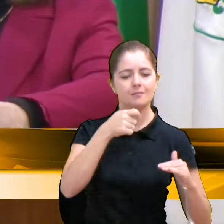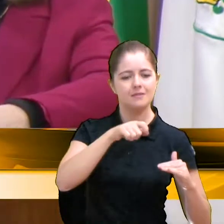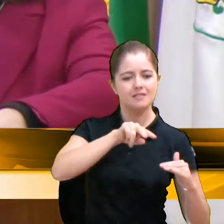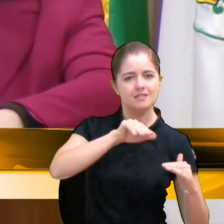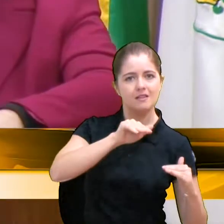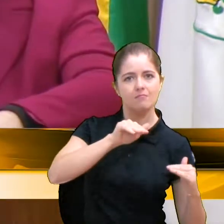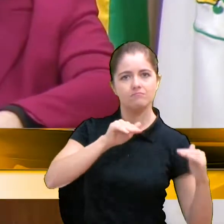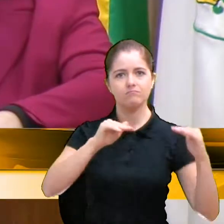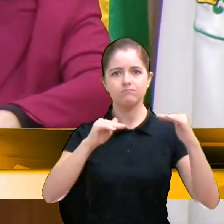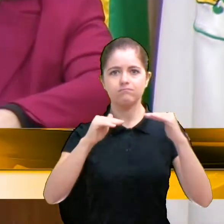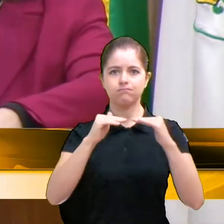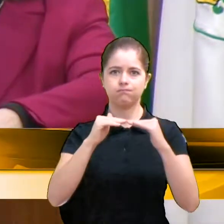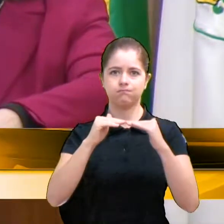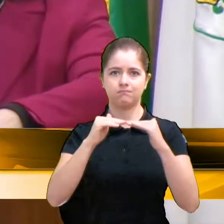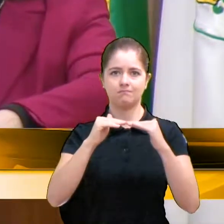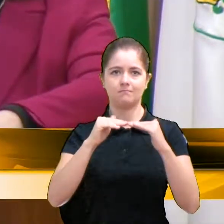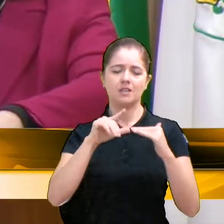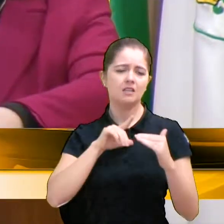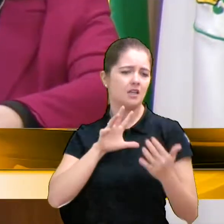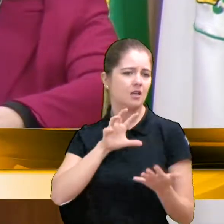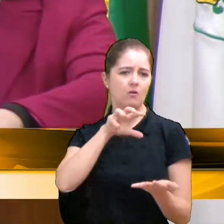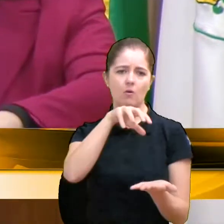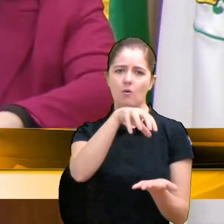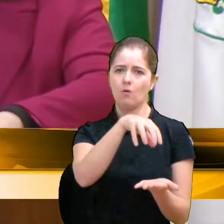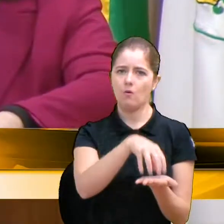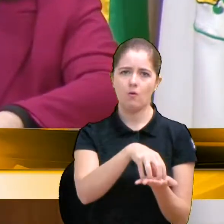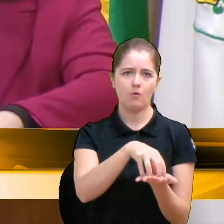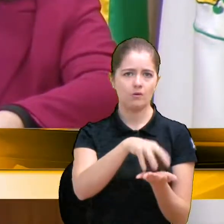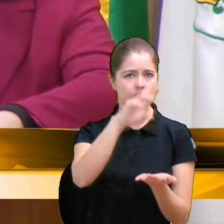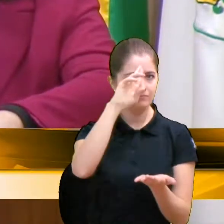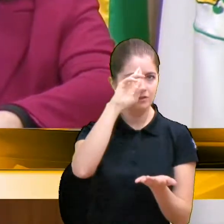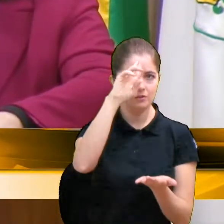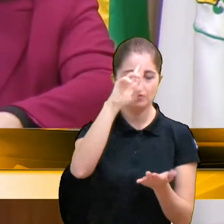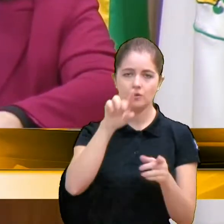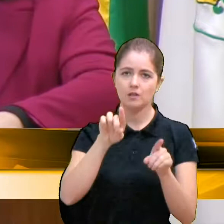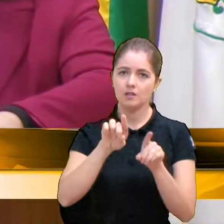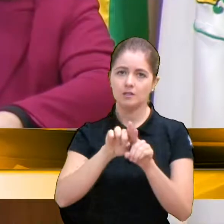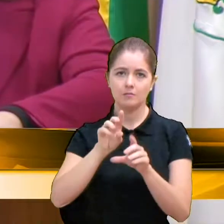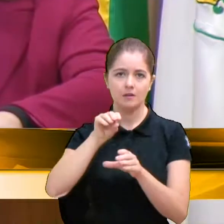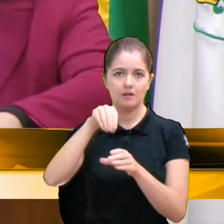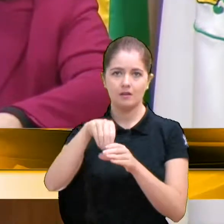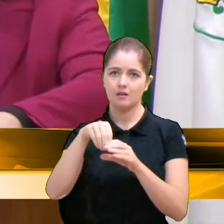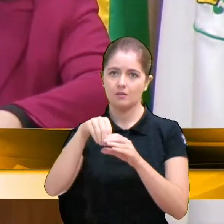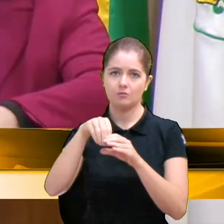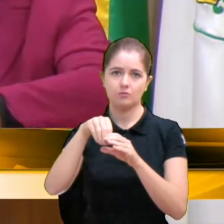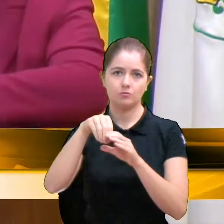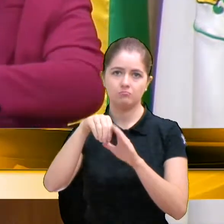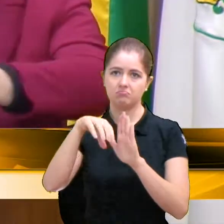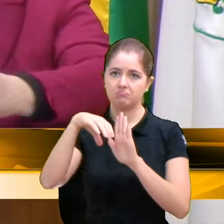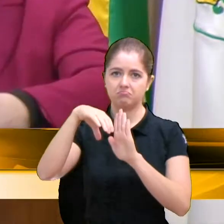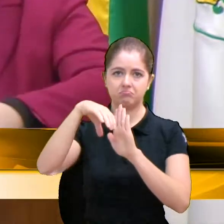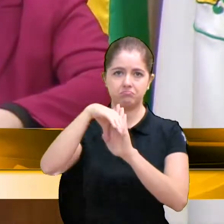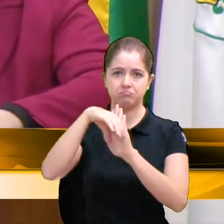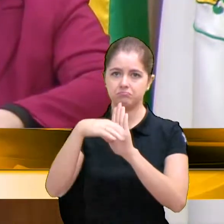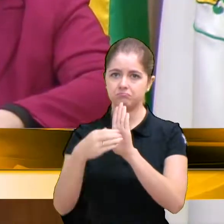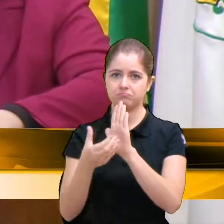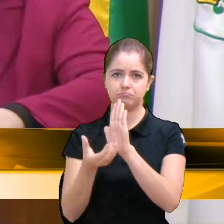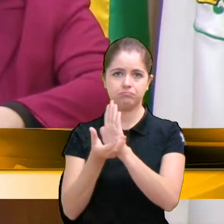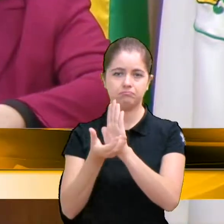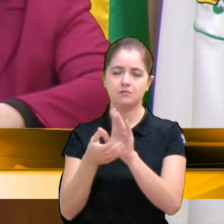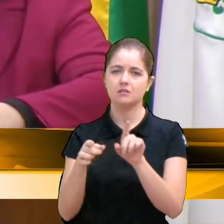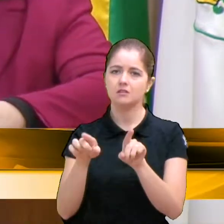de direção e nos parlamentos brasileiros. Nós achamos que, através dessa